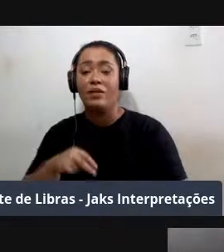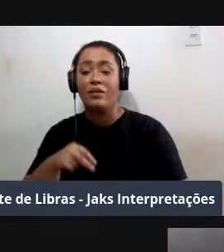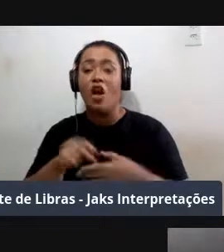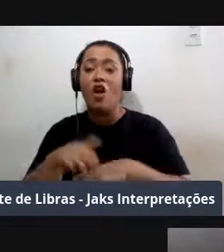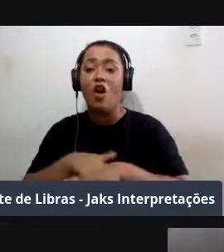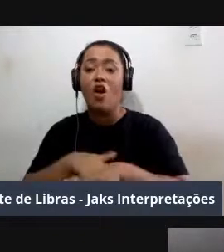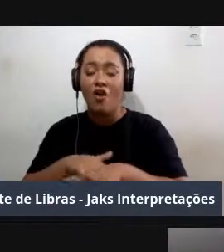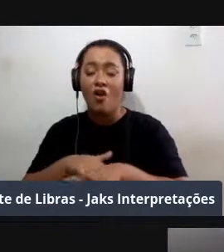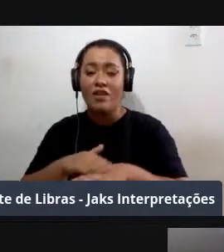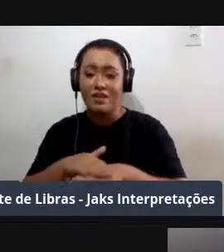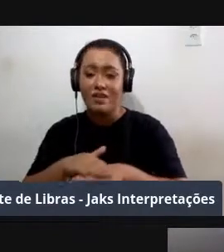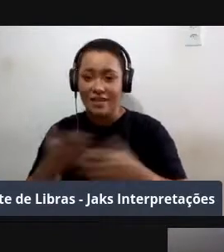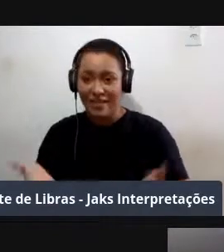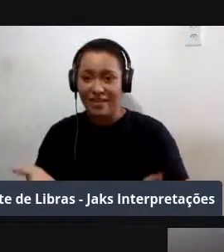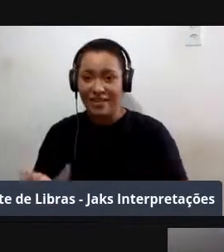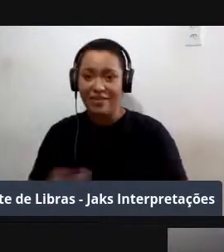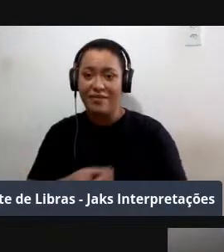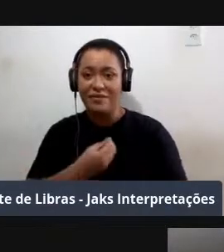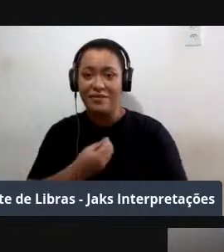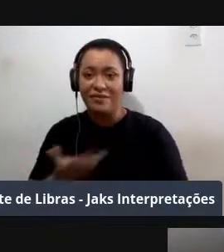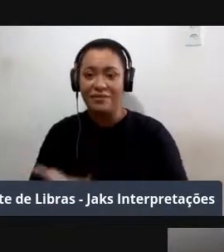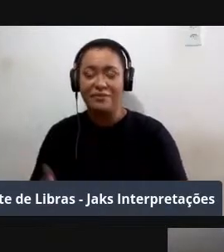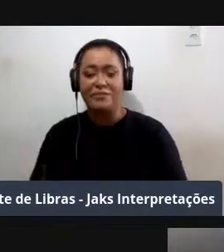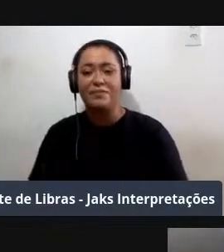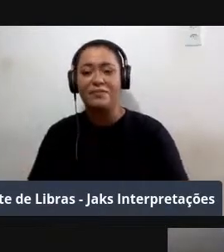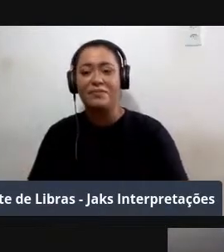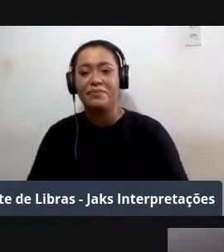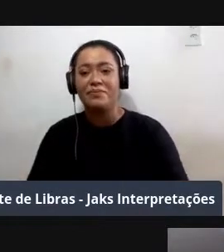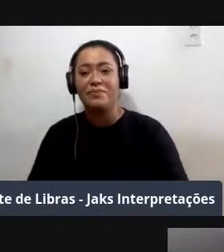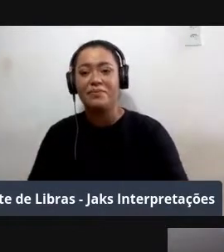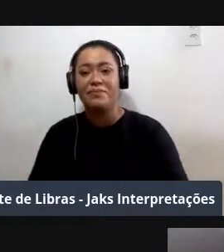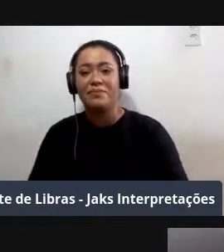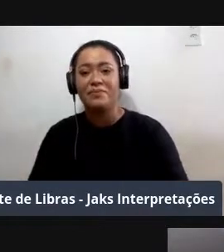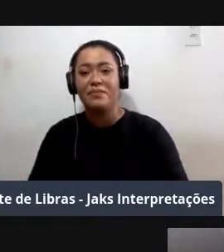abraço, o Júlio, a